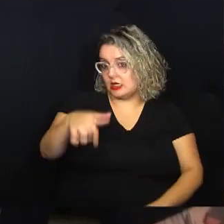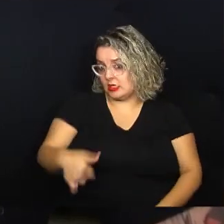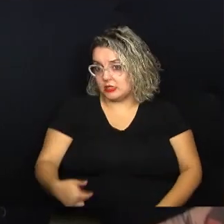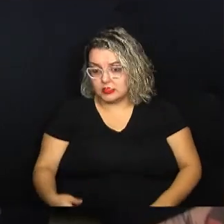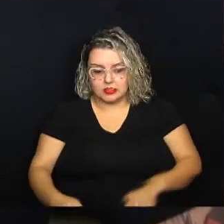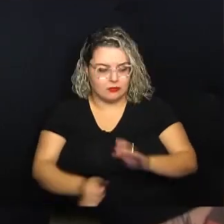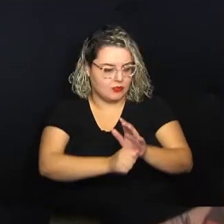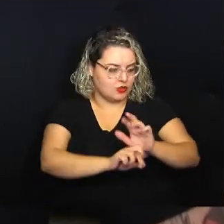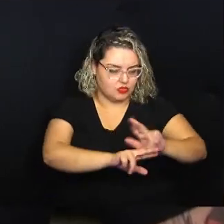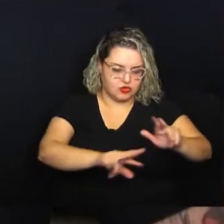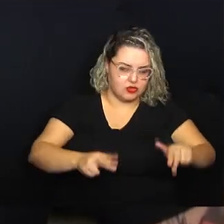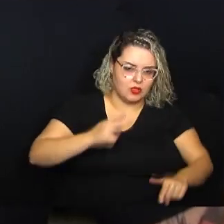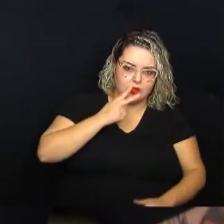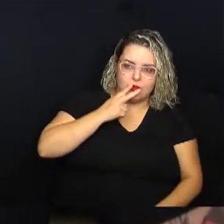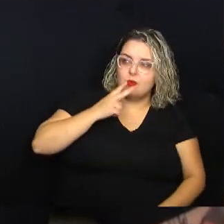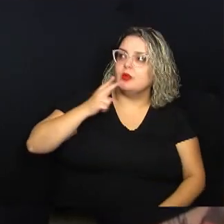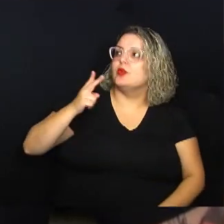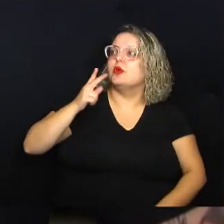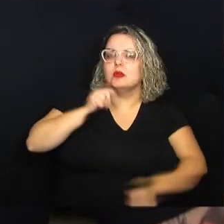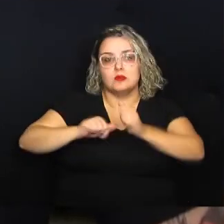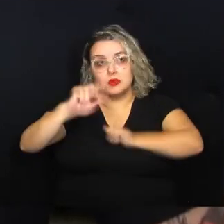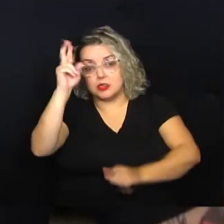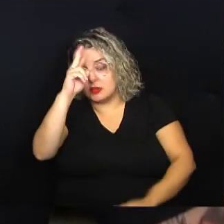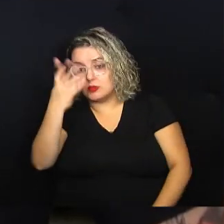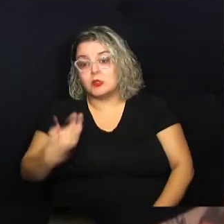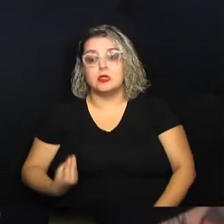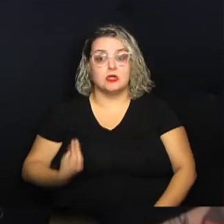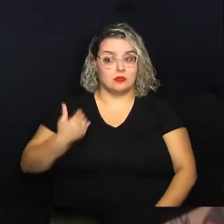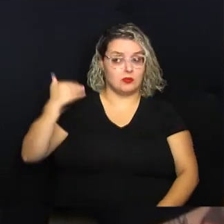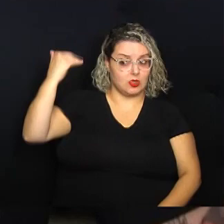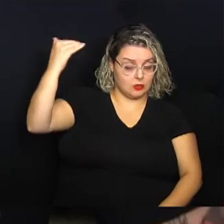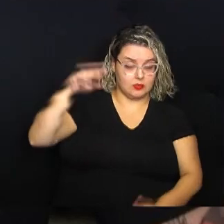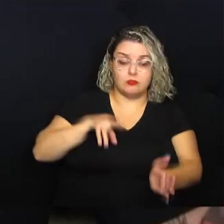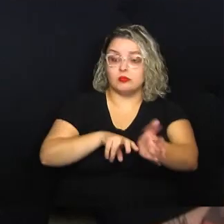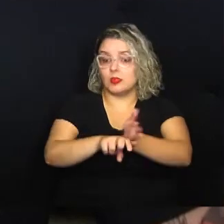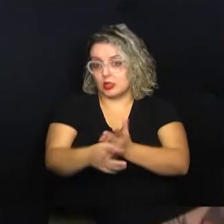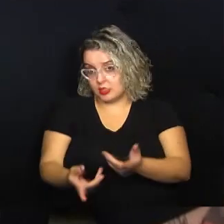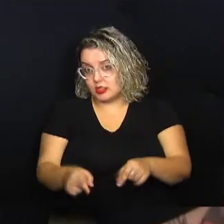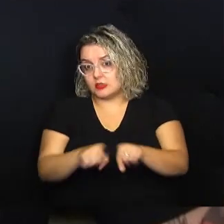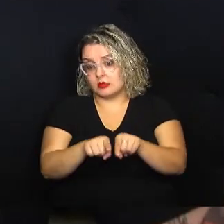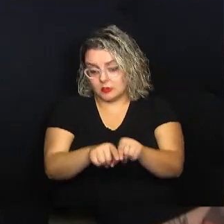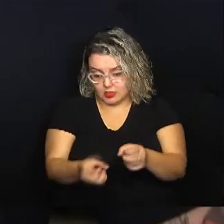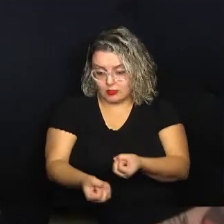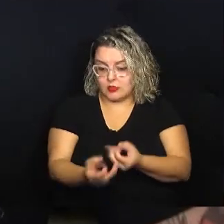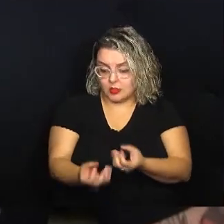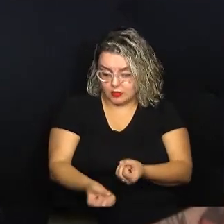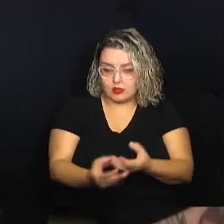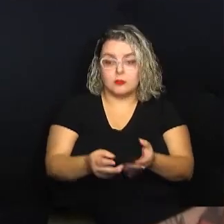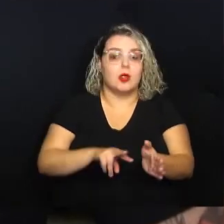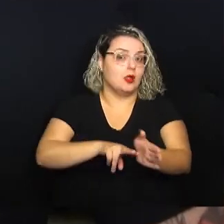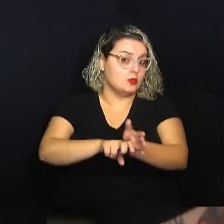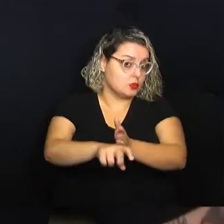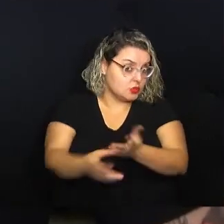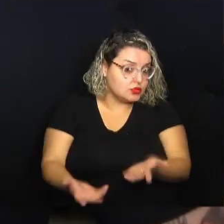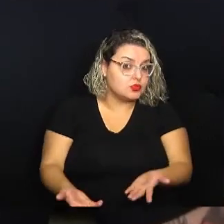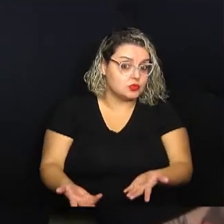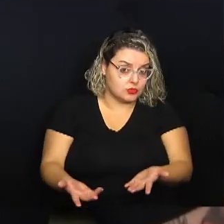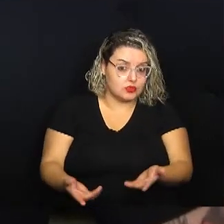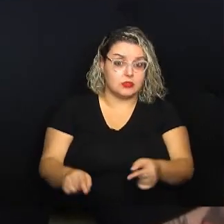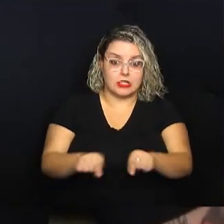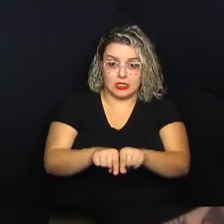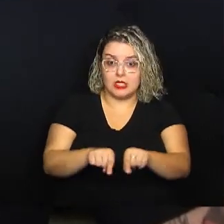cigarro, bebida. Na vida adulta, quando tem o diagnóstico, também a gente traz informações sobre o diagnóstico, questões também